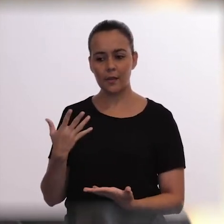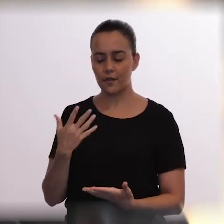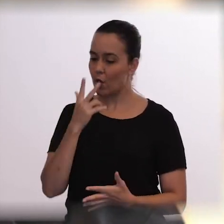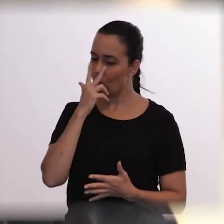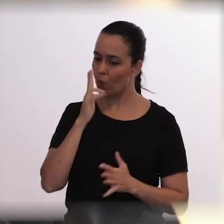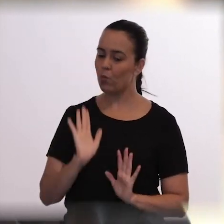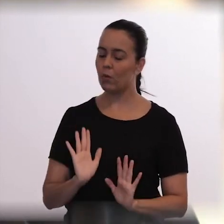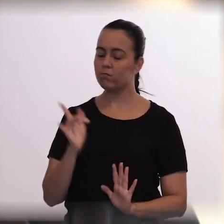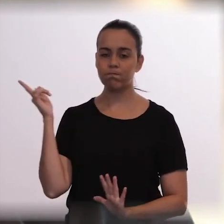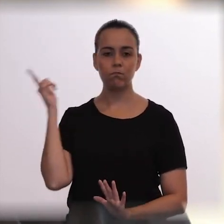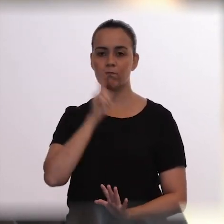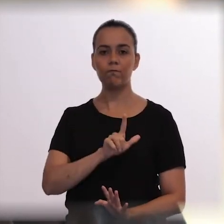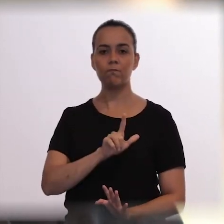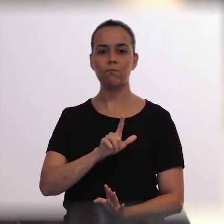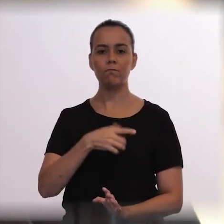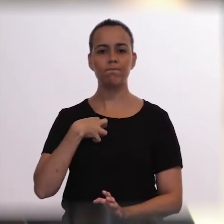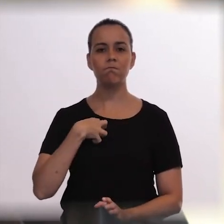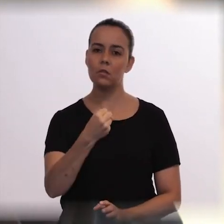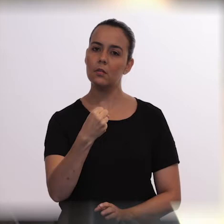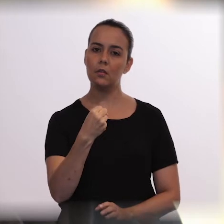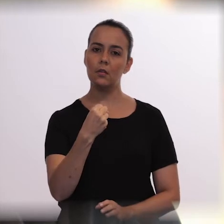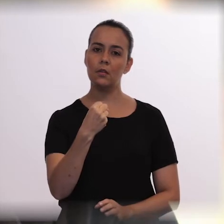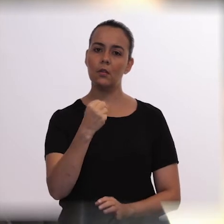não dependeria de um meio externo, né?